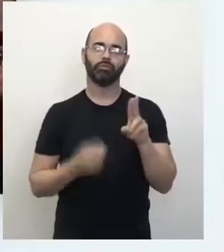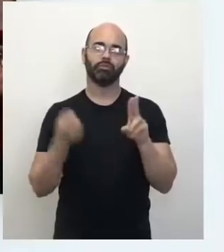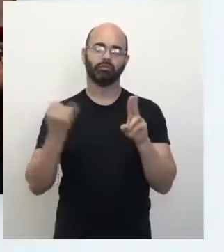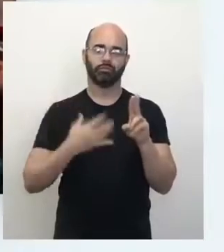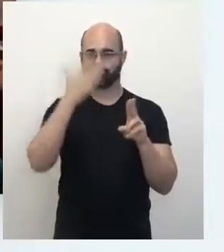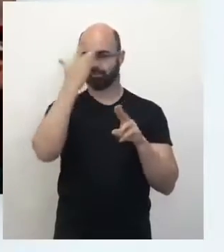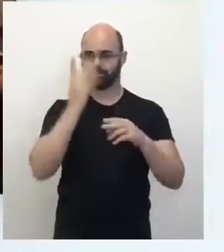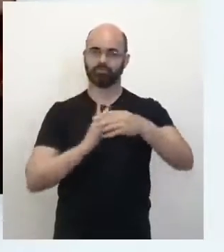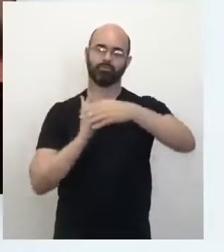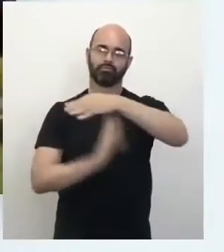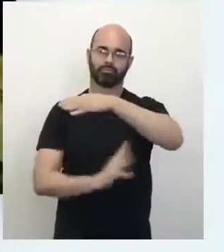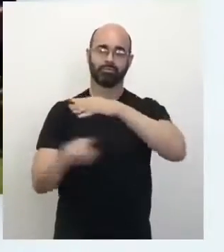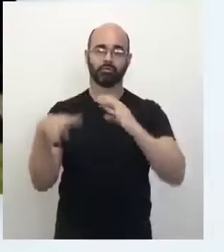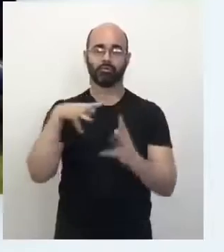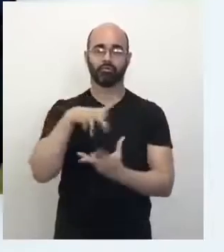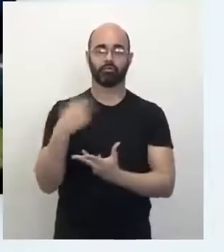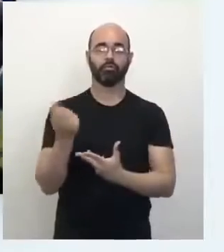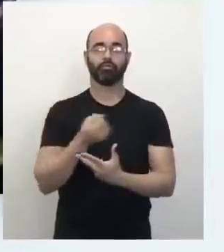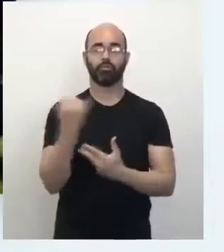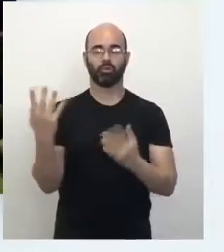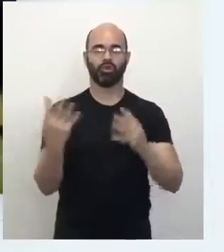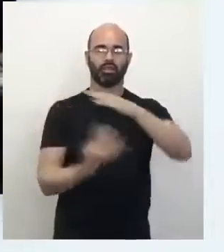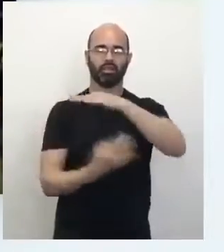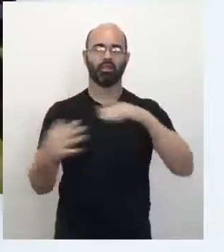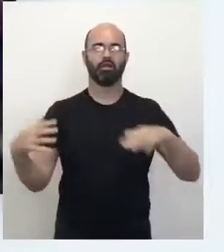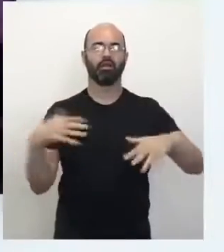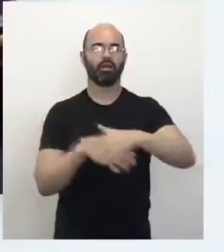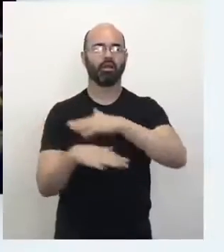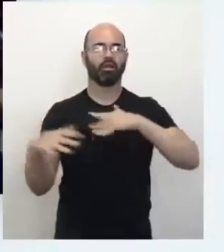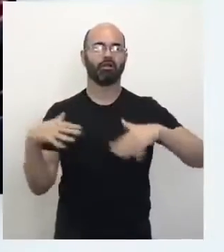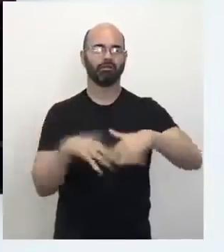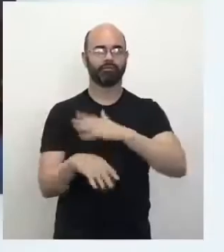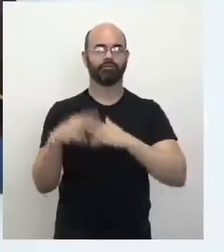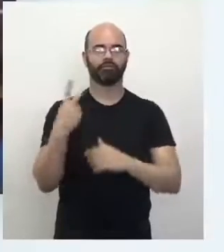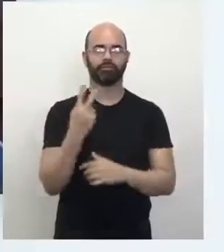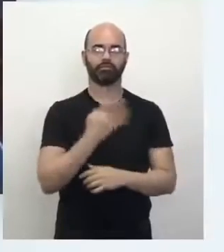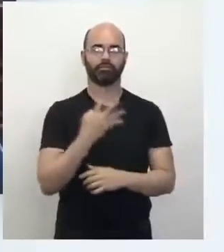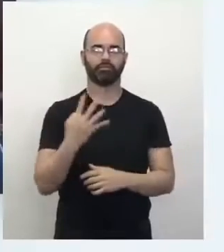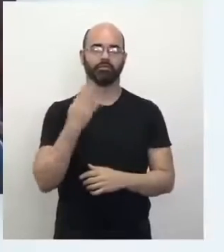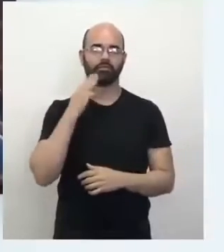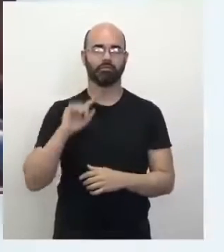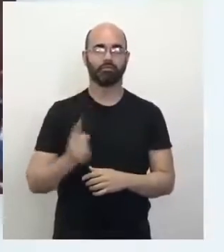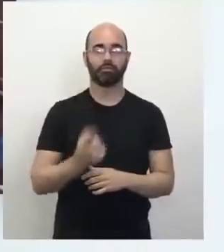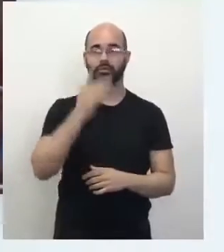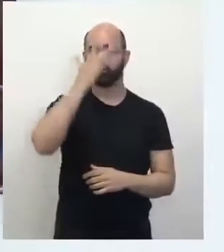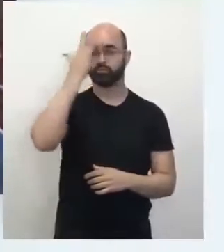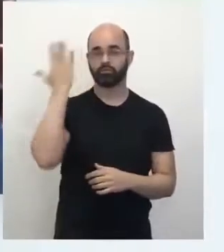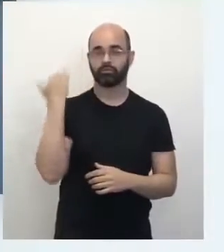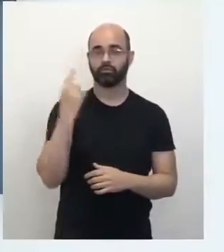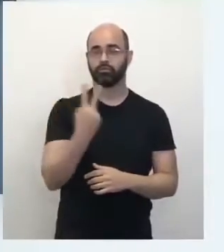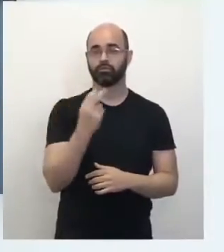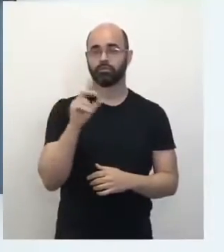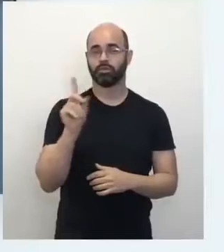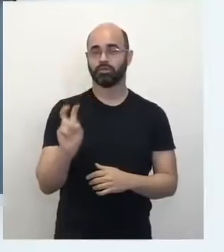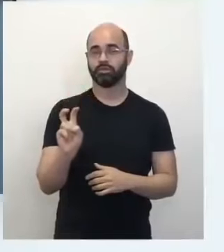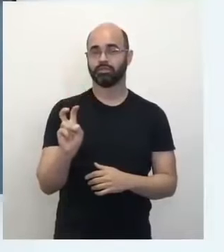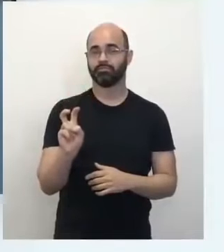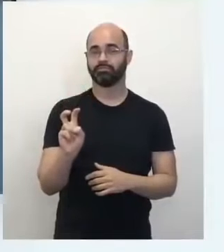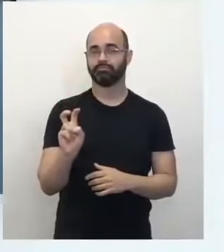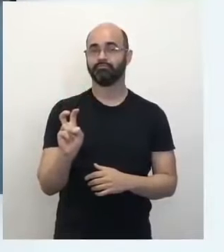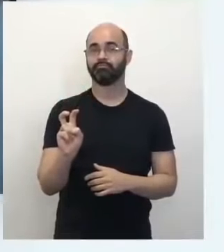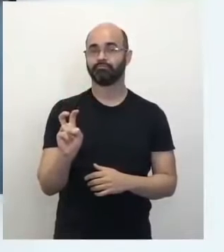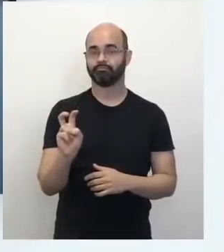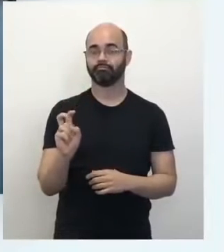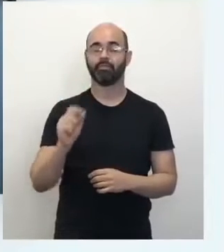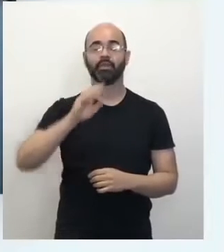migrantes internacionais no mundo alcançou 244 milhões de pessoas em 2015. Apesar de o